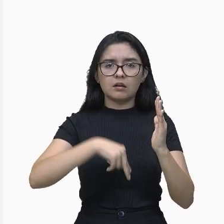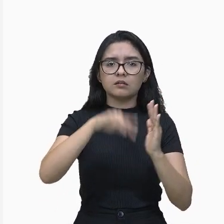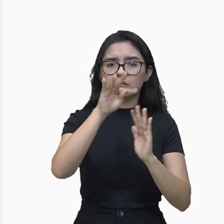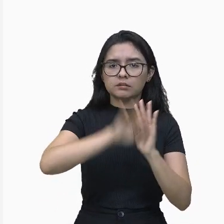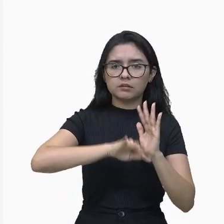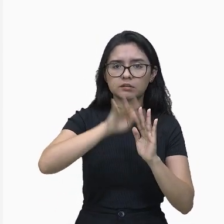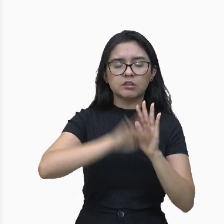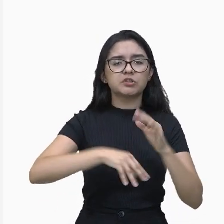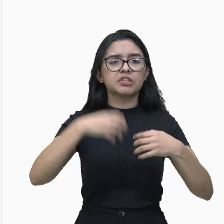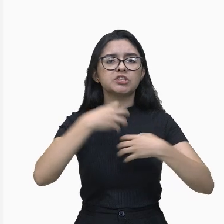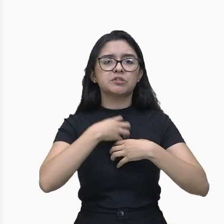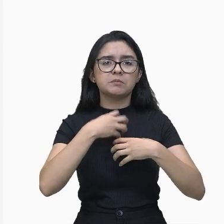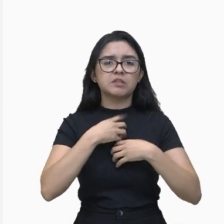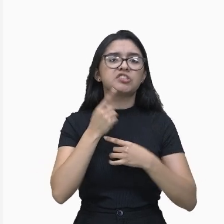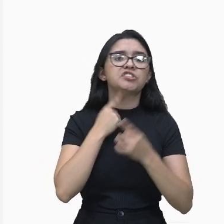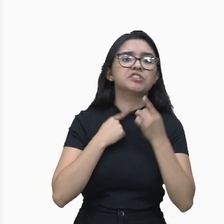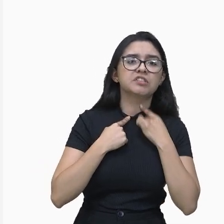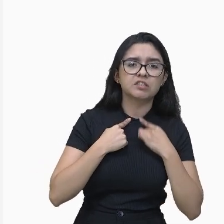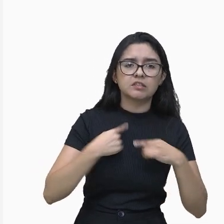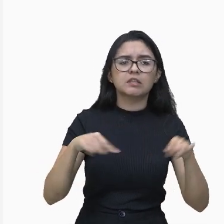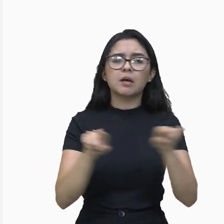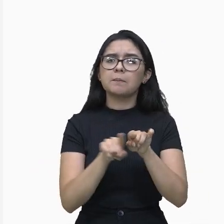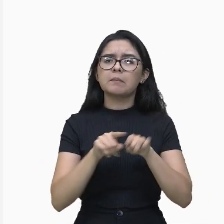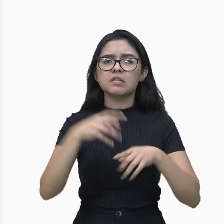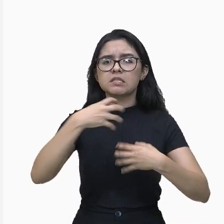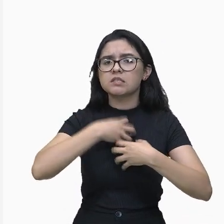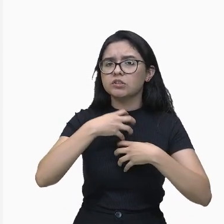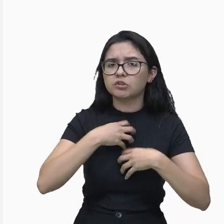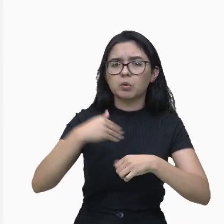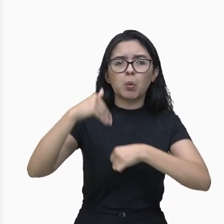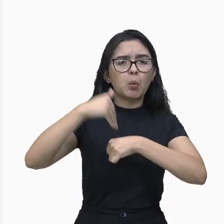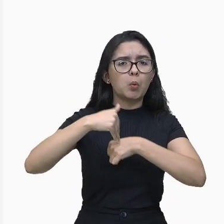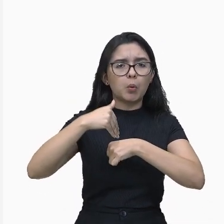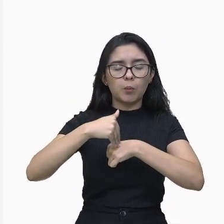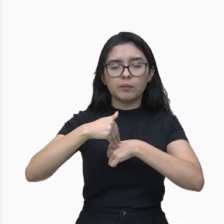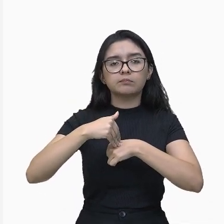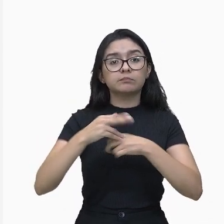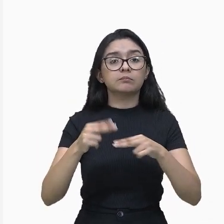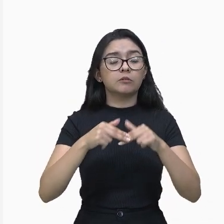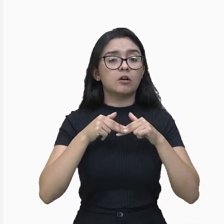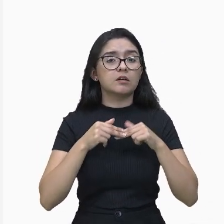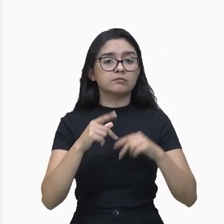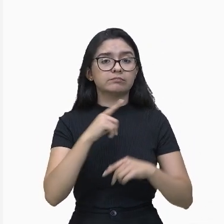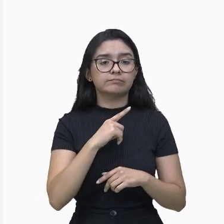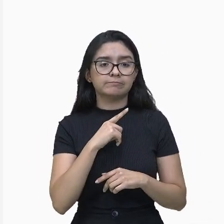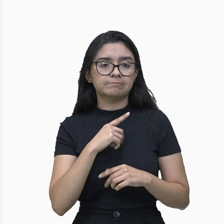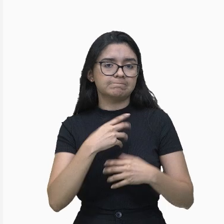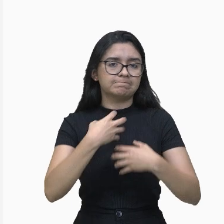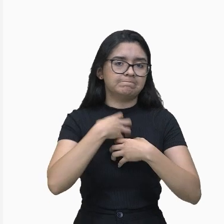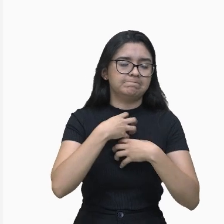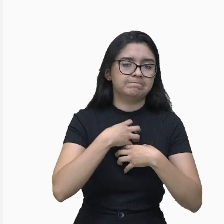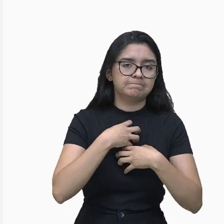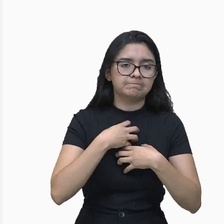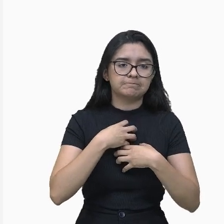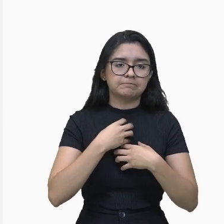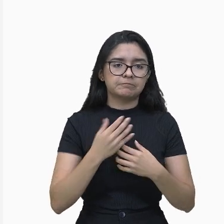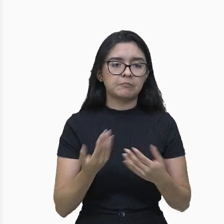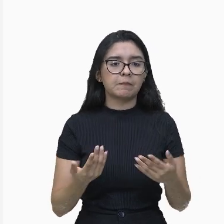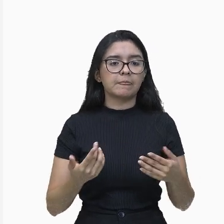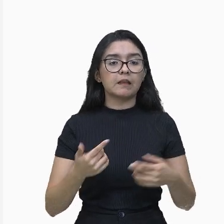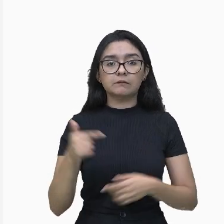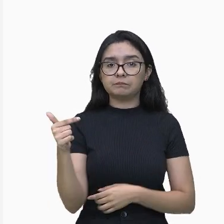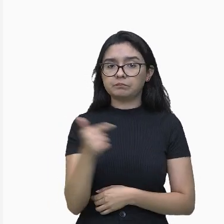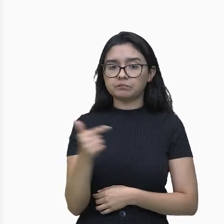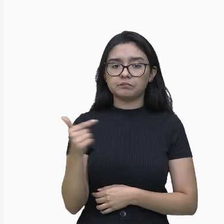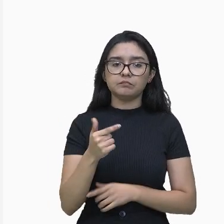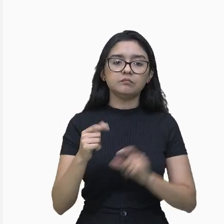sentimentos de desejo e ao mesmo tempo sentindo culpa por sentir por ter esse sentimentos e já a segunda fase